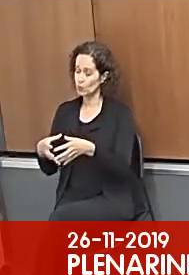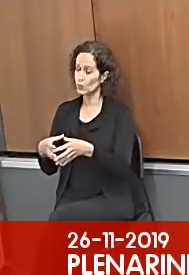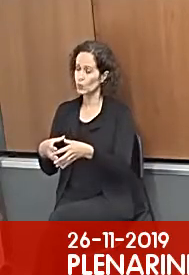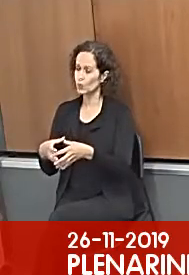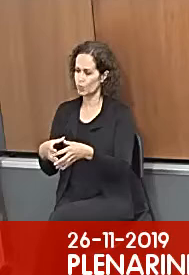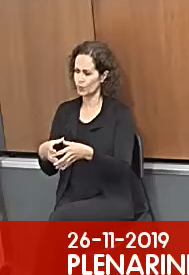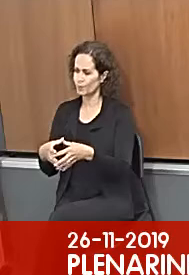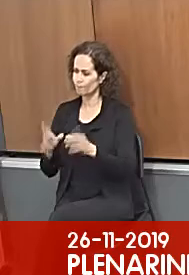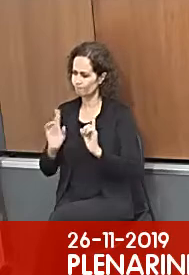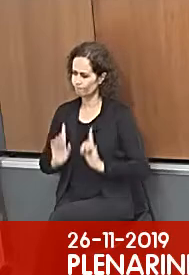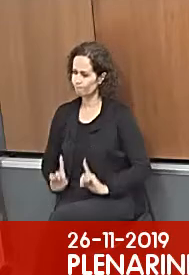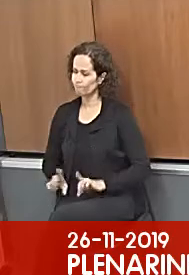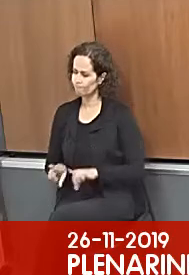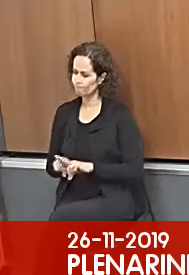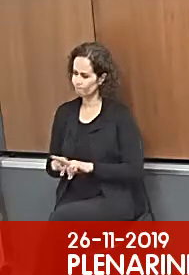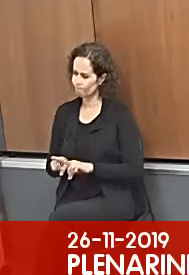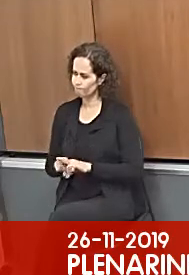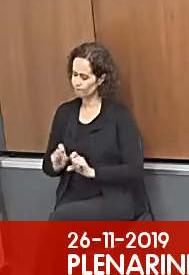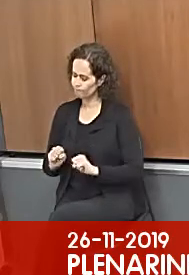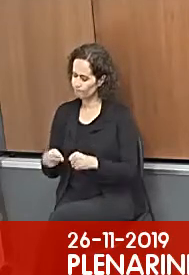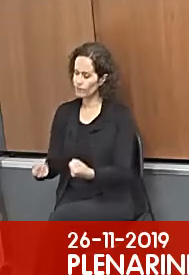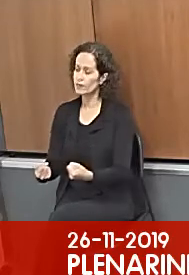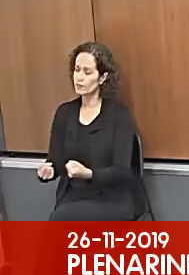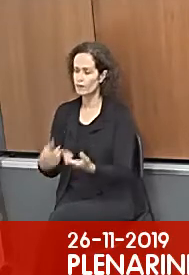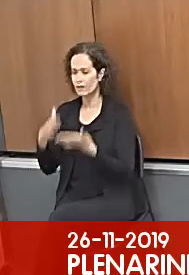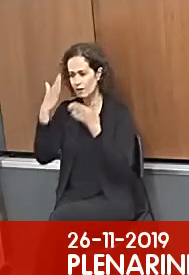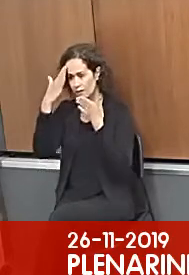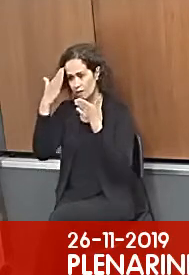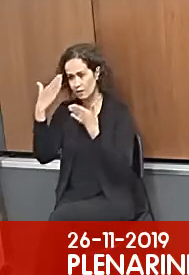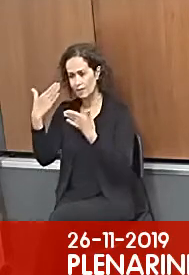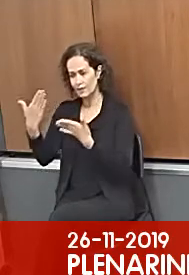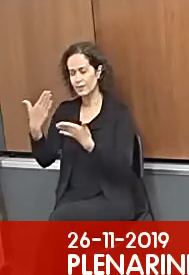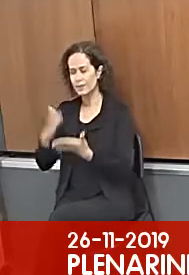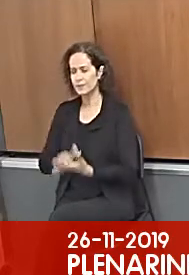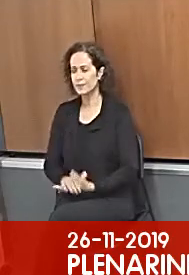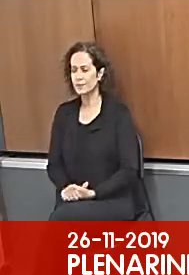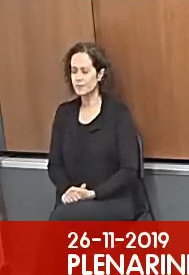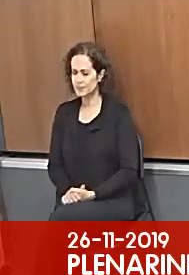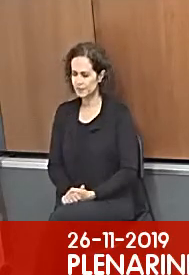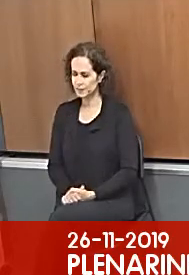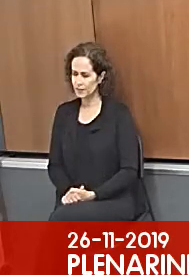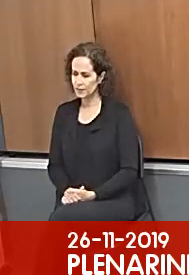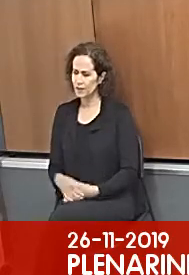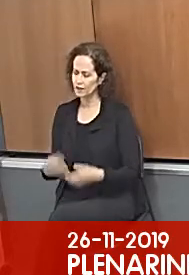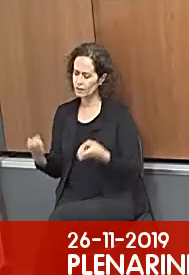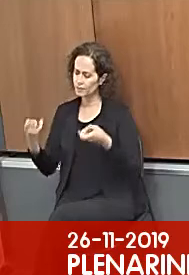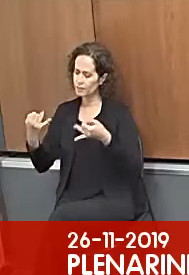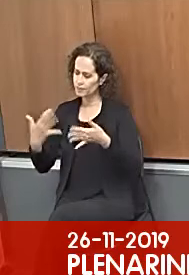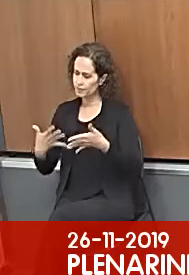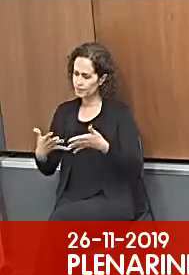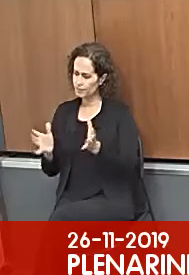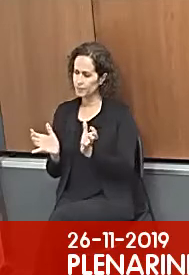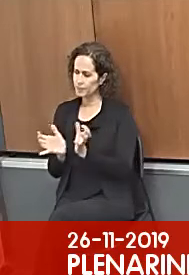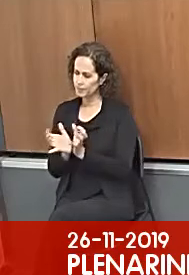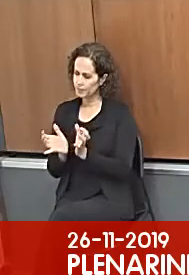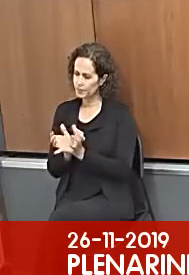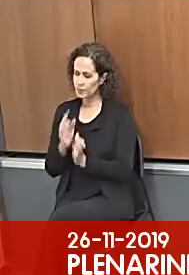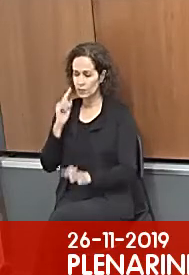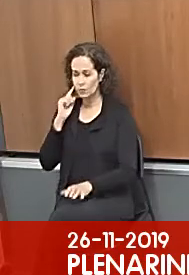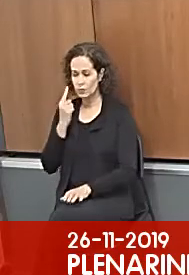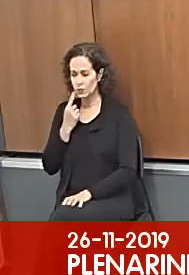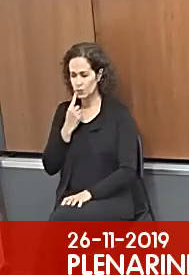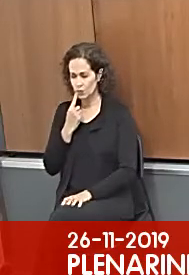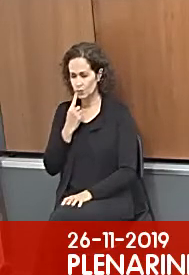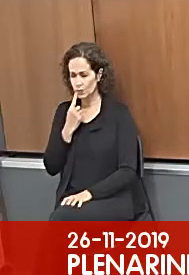clamor para a secretária de Estado. Então, agradeço duplamente aí. E queria falar para a comunidade surda